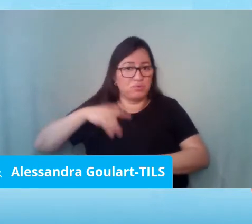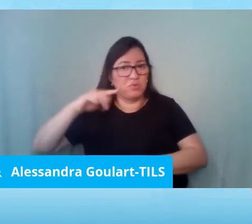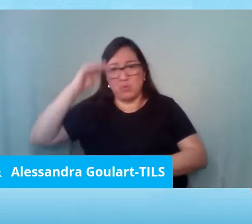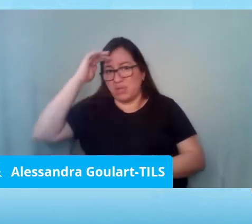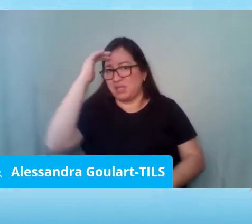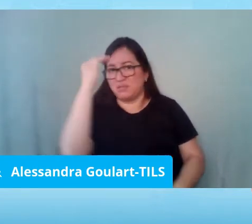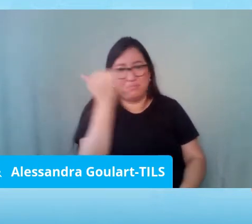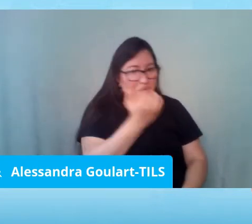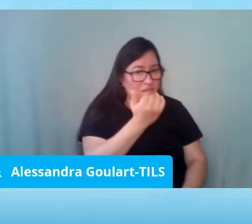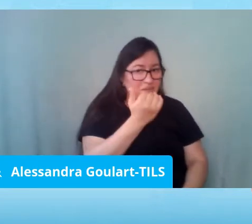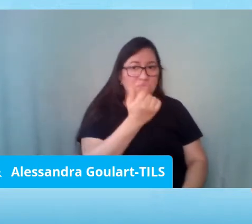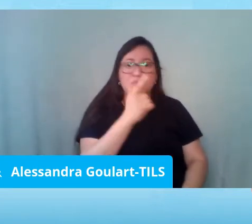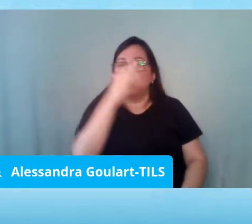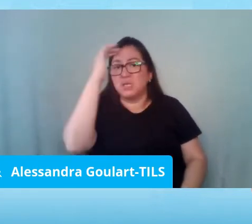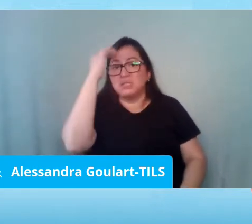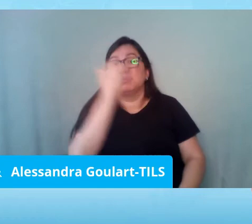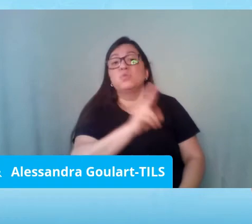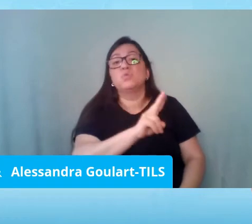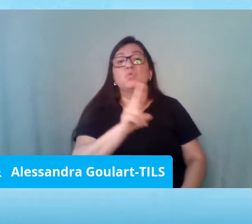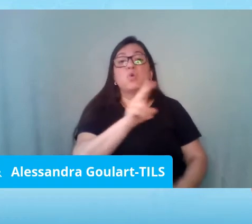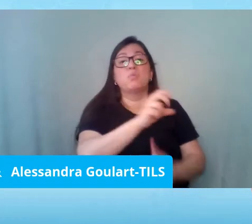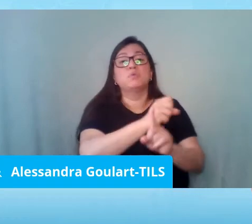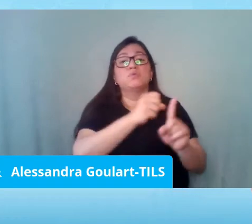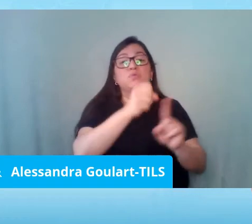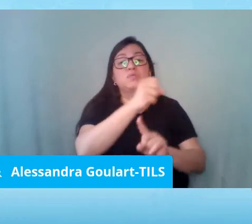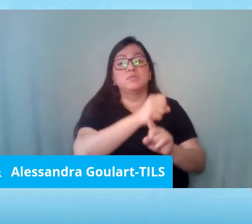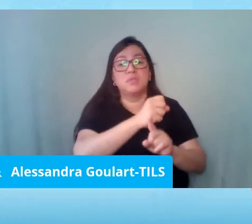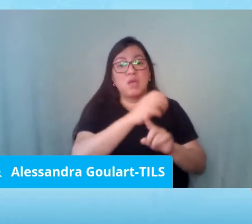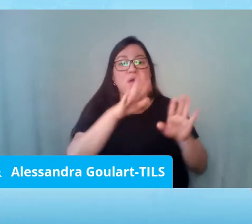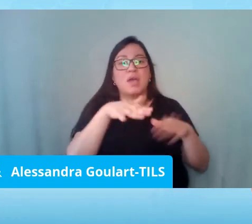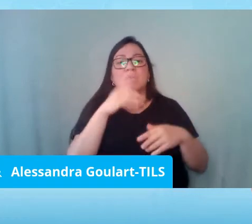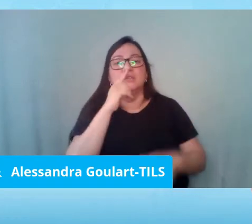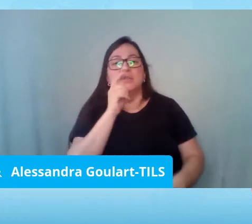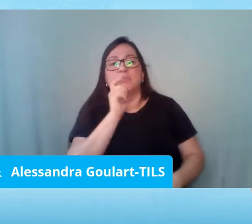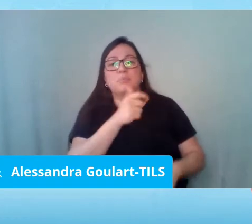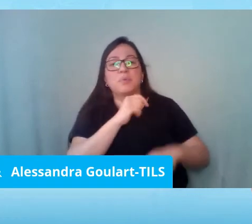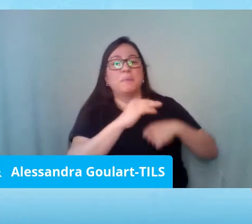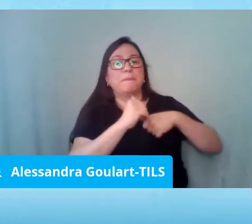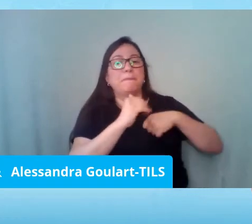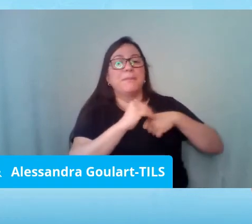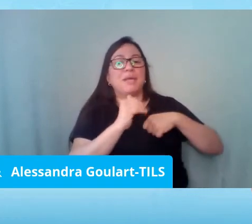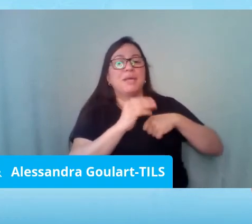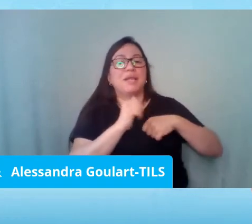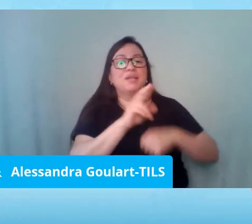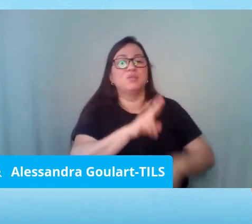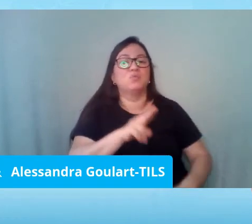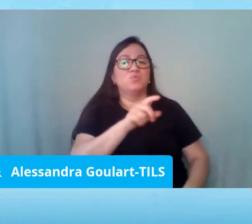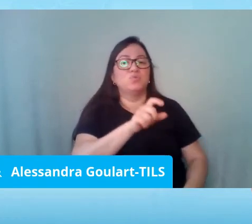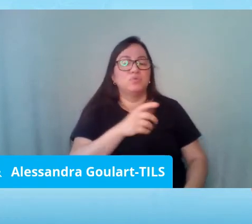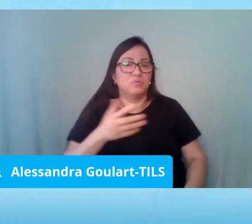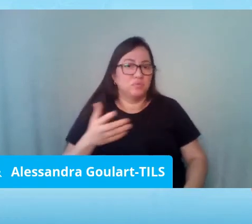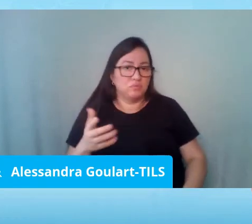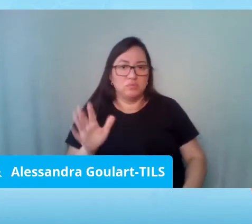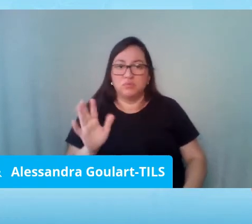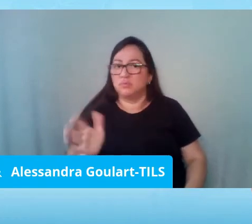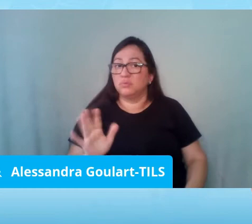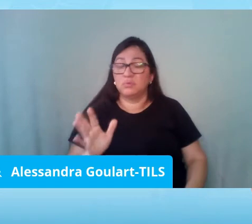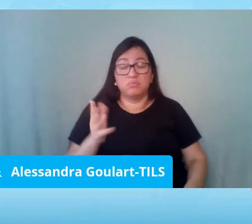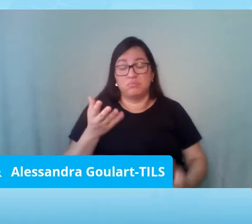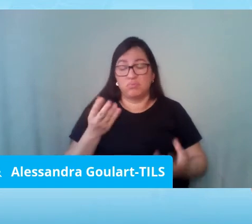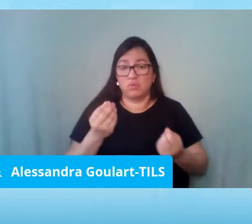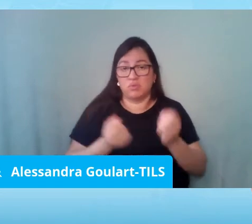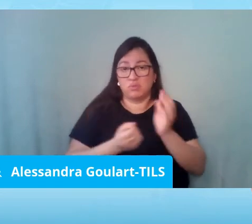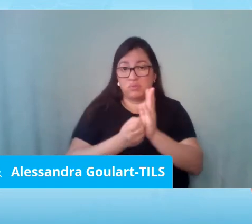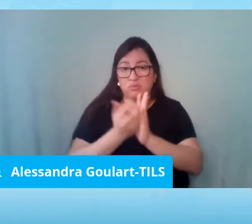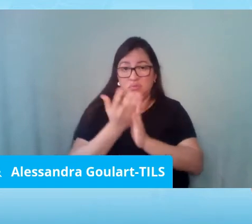social, a gente bota apelido nos nossos usuários. Então, muitas vezes o usuário ou